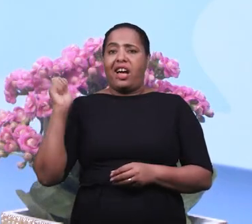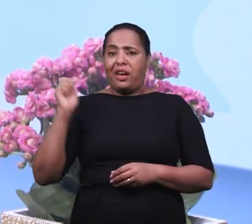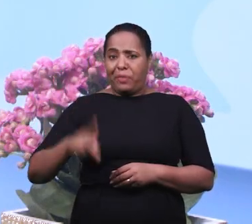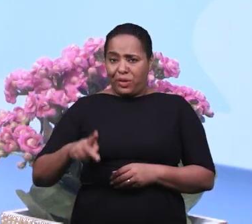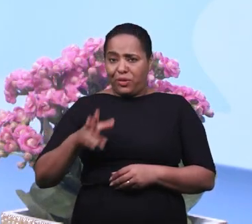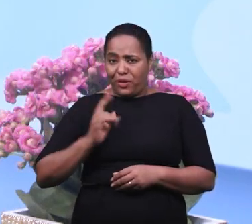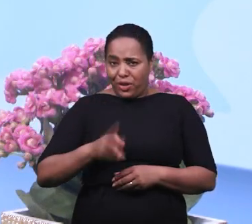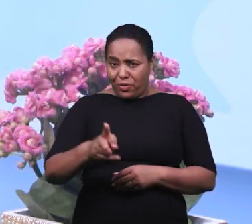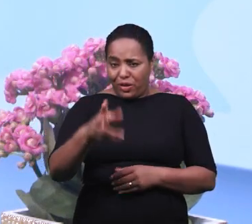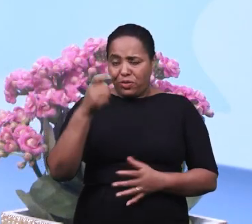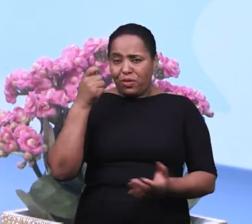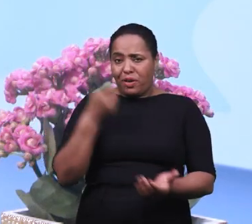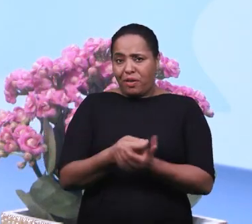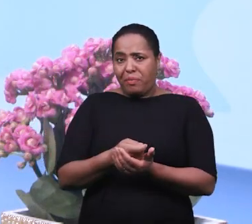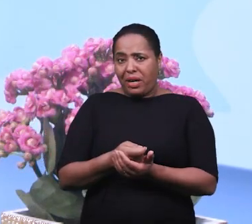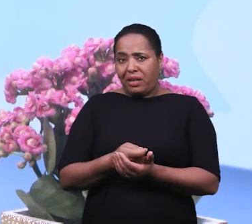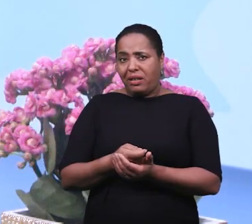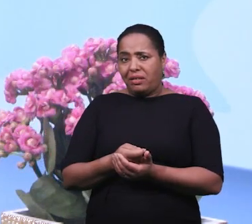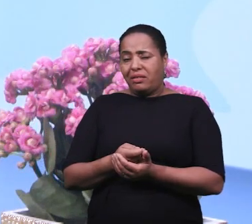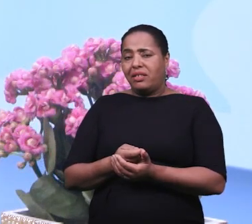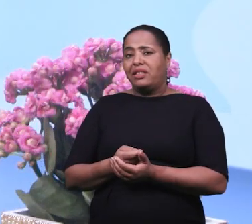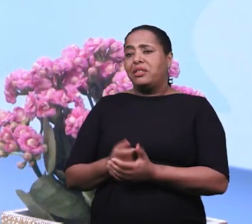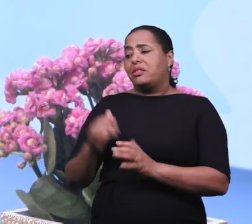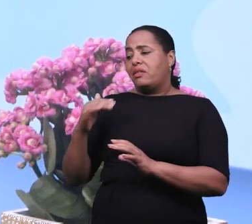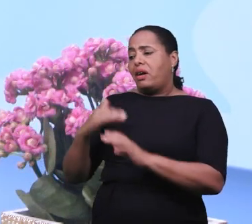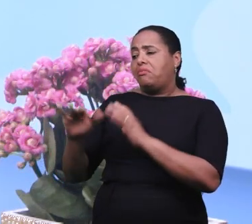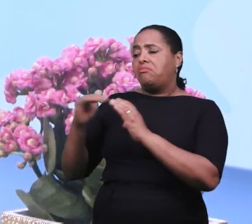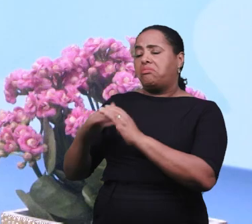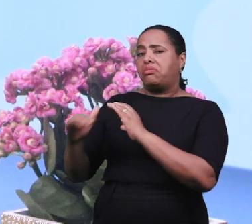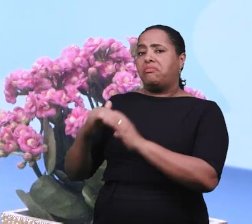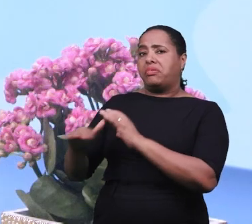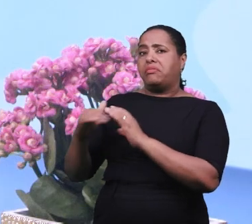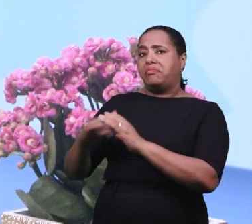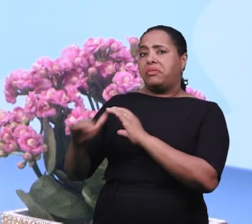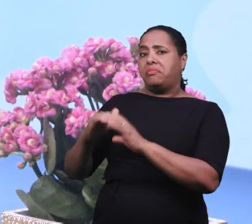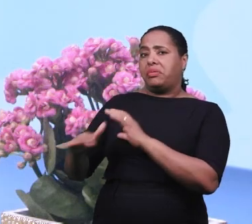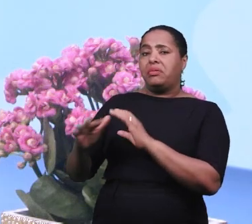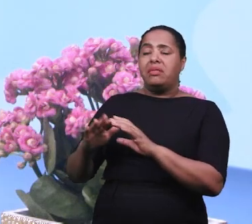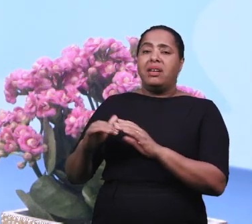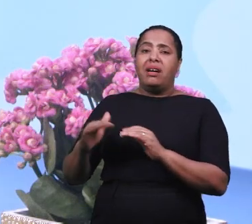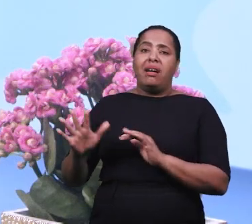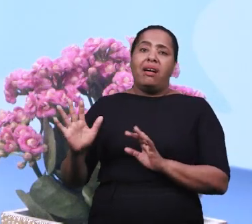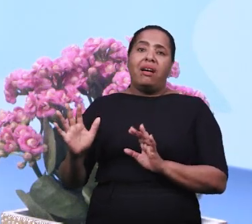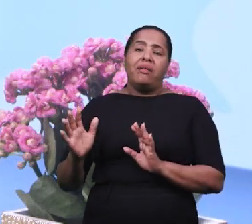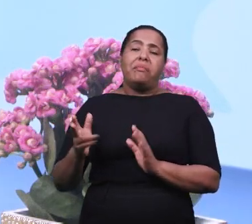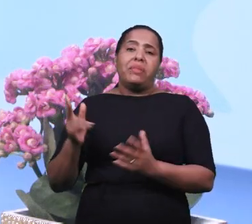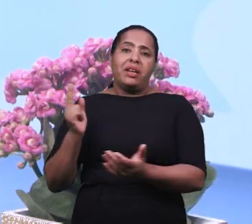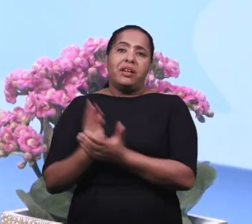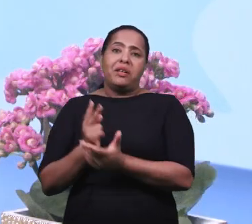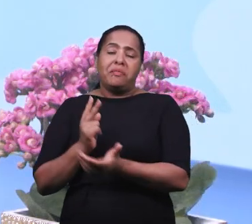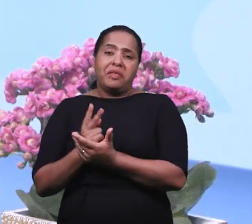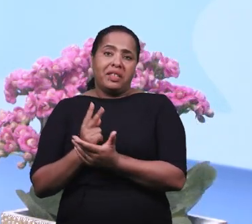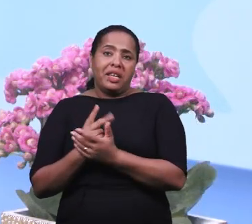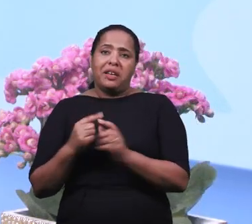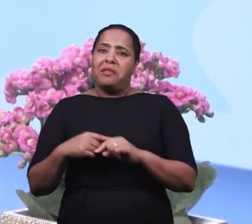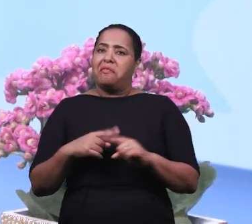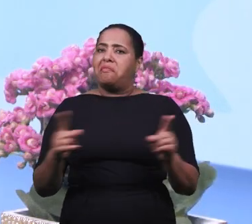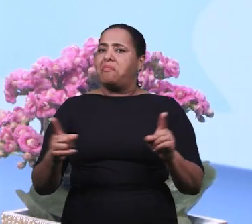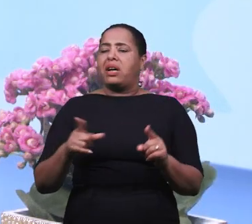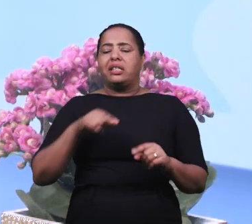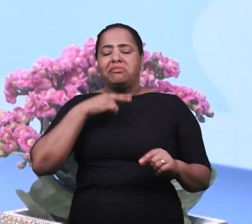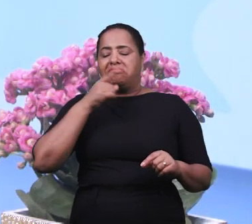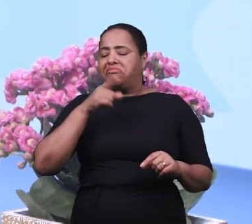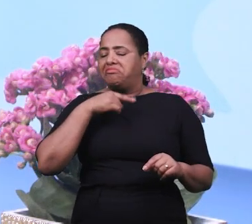continuou contribuindo, só vai estar contribuindo para os cofres, né, da Previdência, inclusive, até para manter os benefícios, mas não